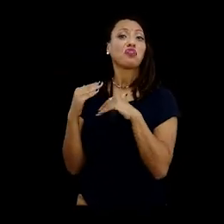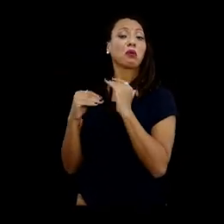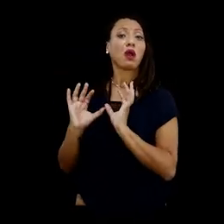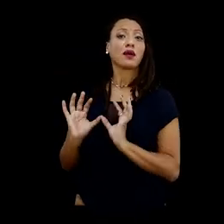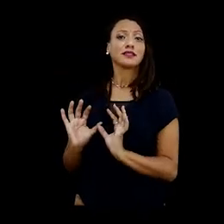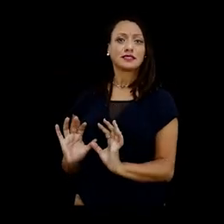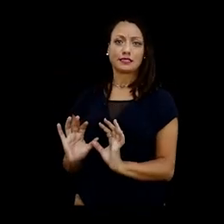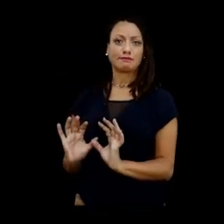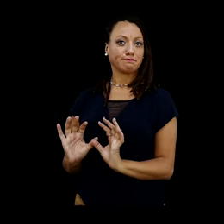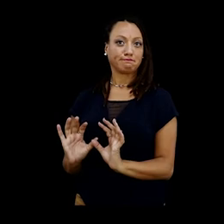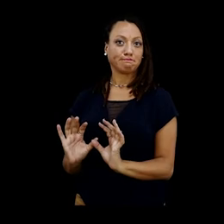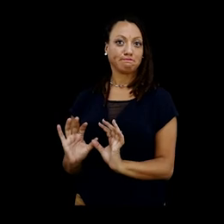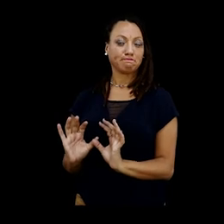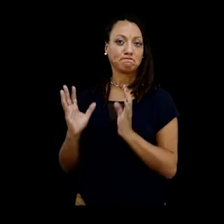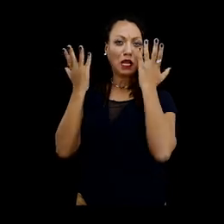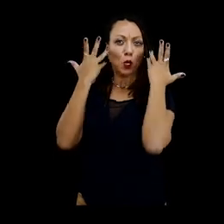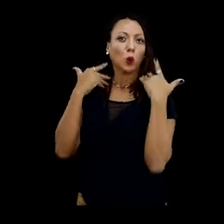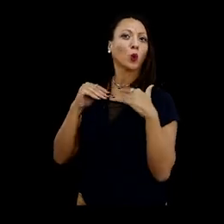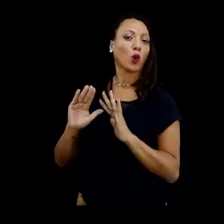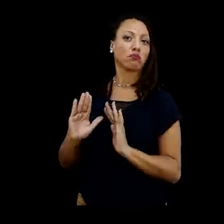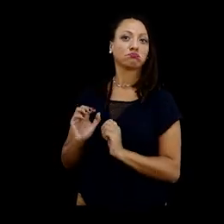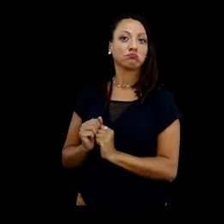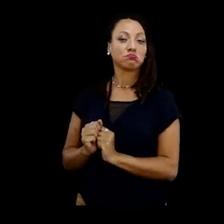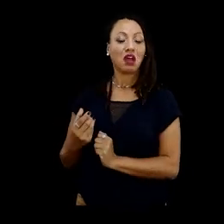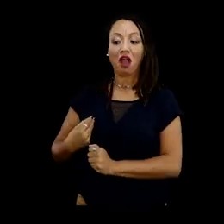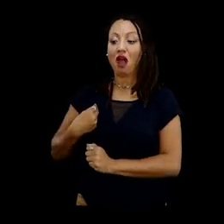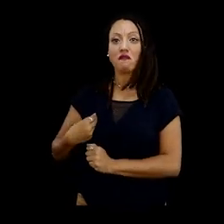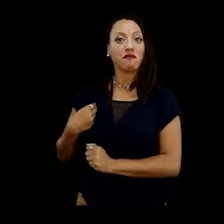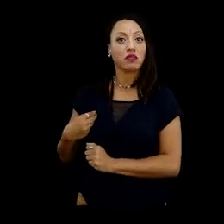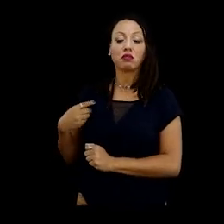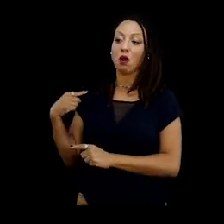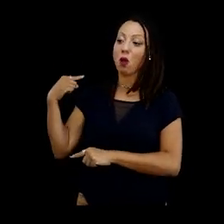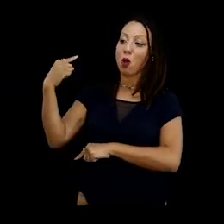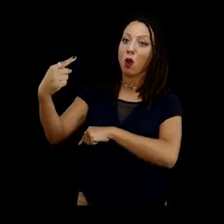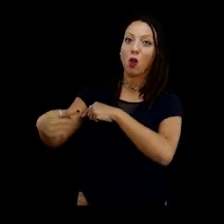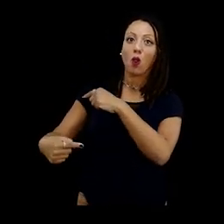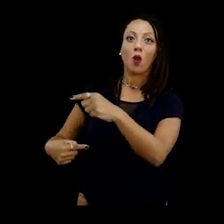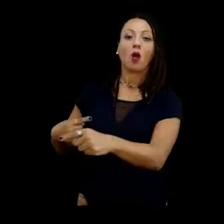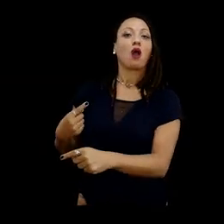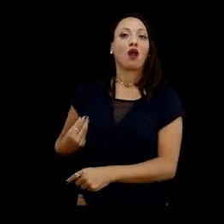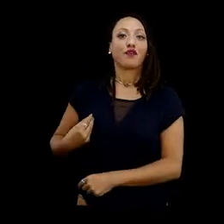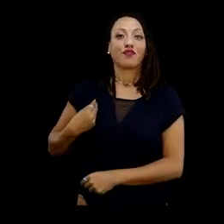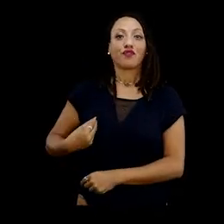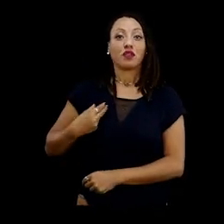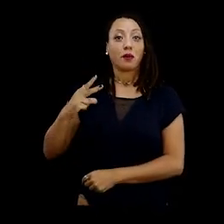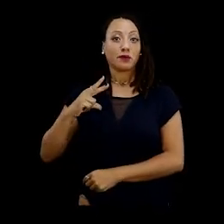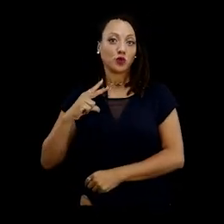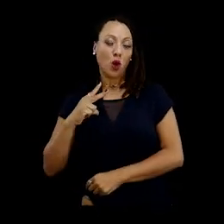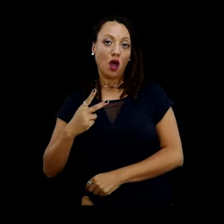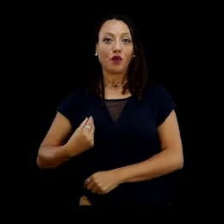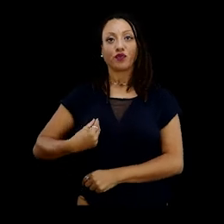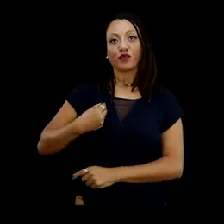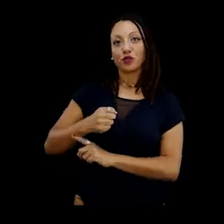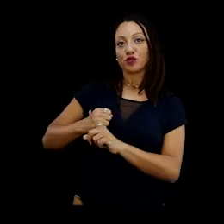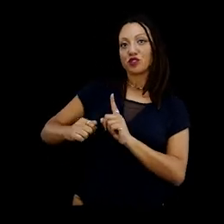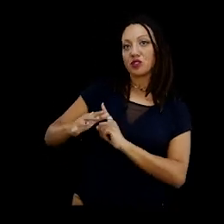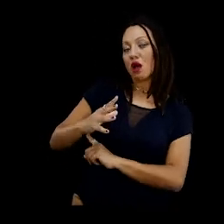desenvolvimento biológico, de sustentação desse fenômeno chamado vida, vida pessoal, vida social.